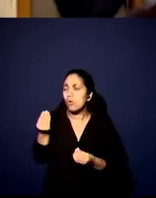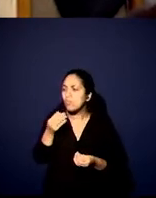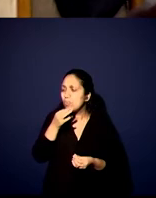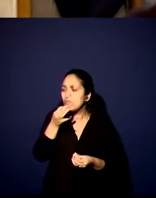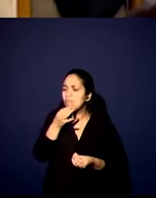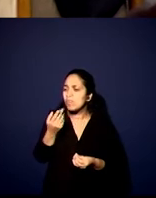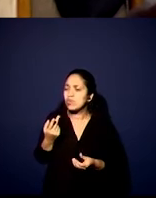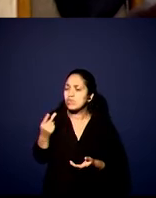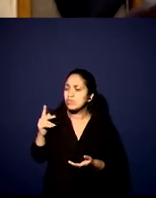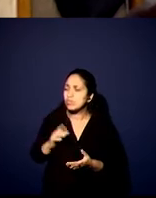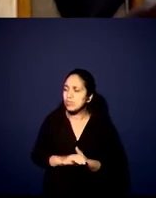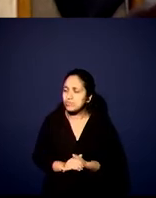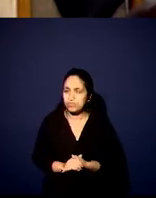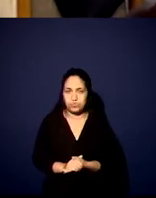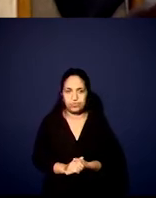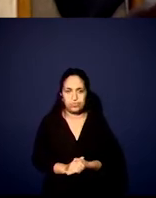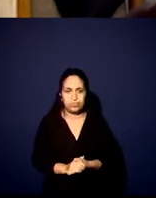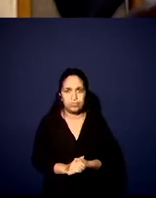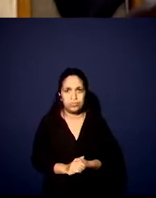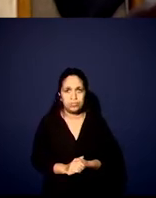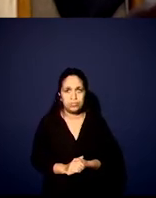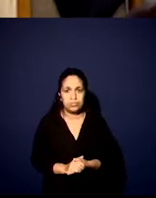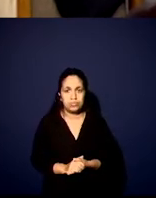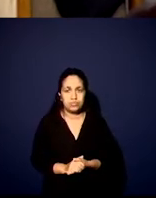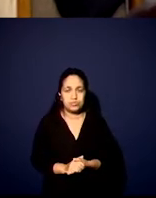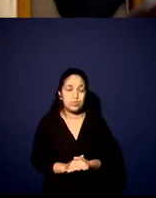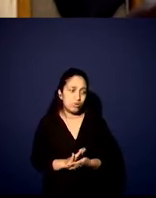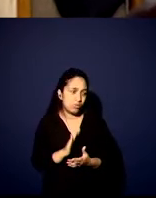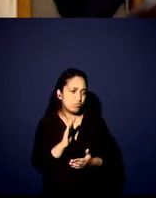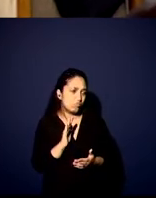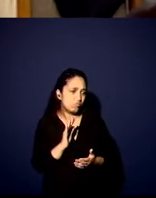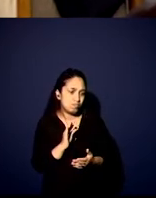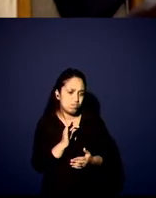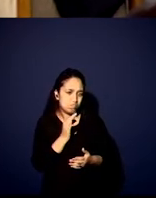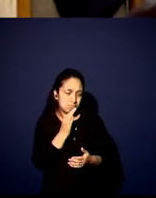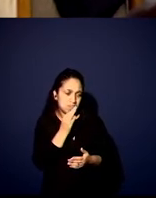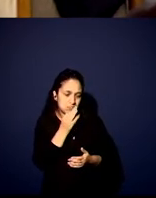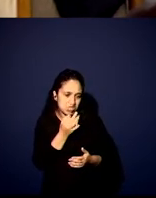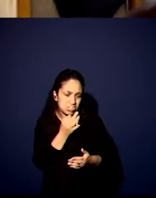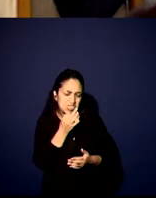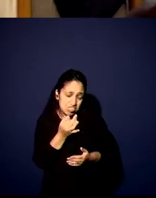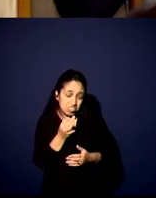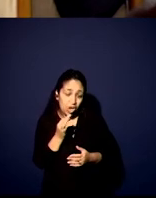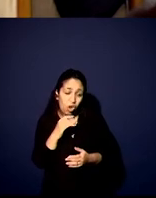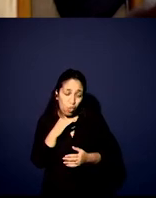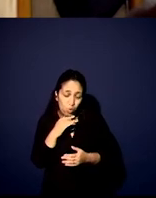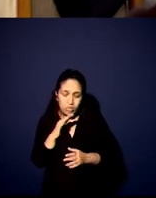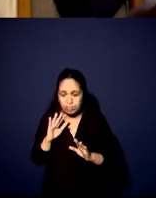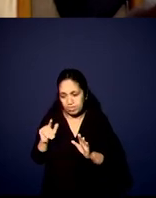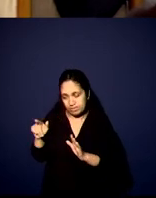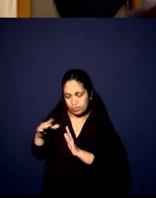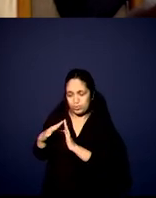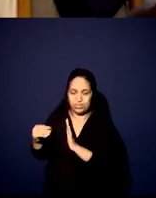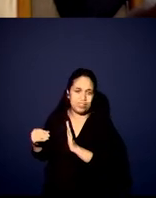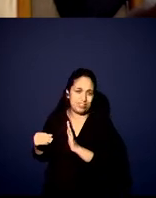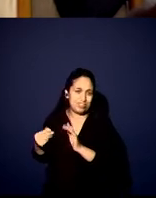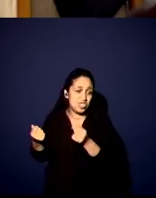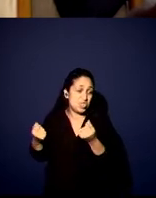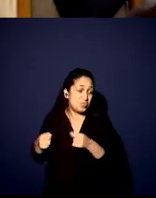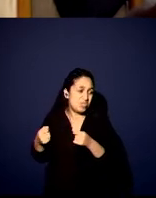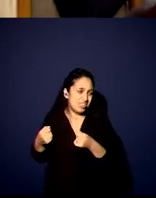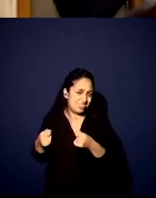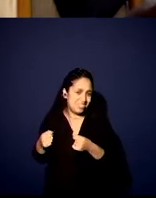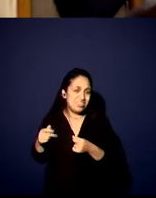agências reguladoras a crítica mais é o modelo não é nós precisamos das agências